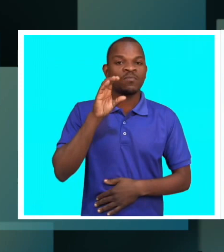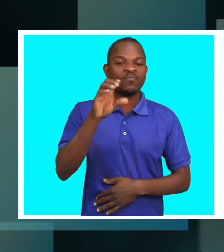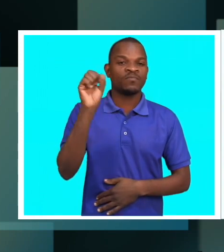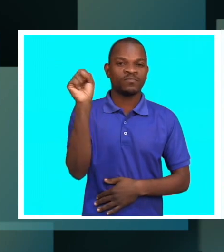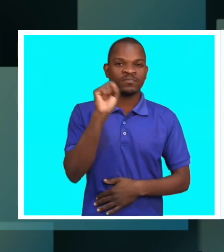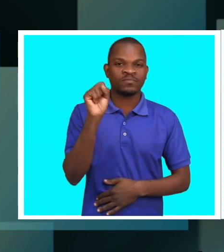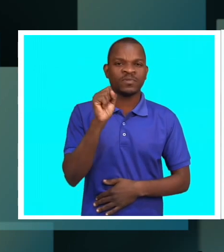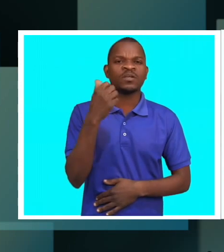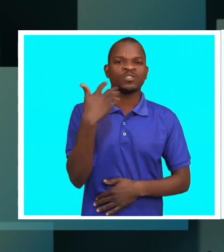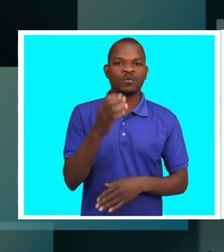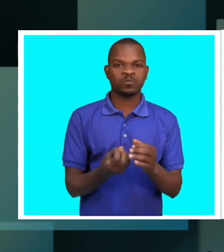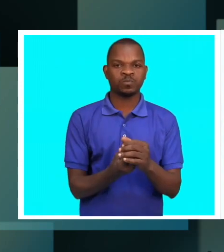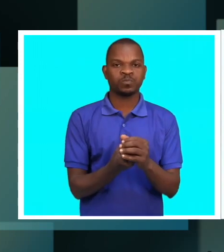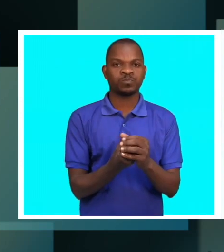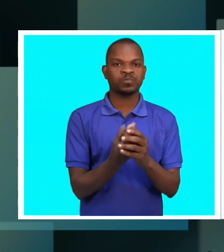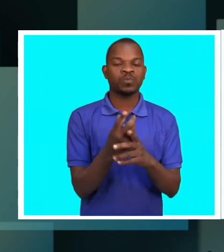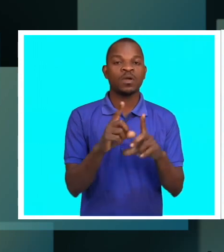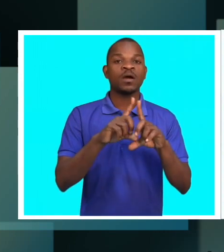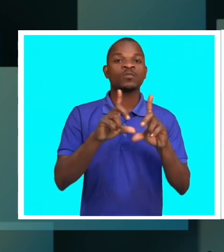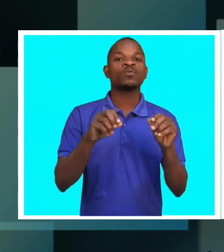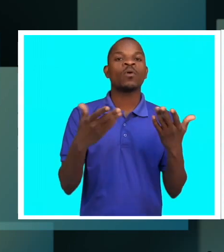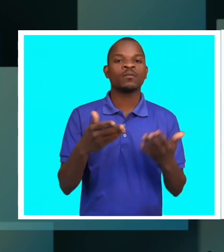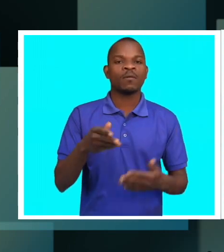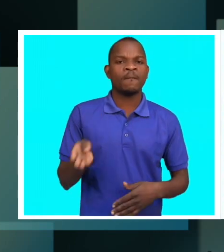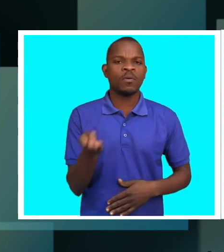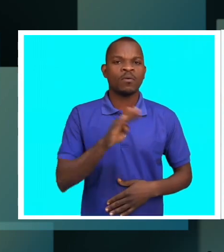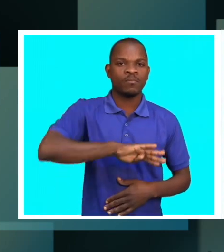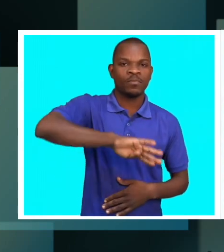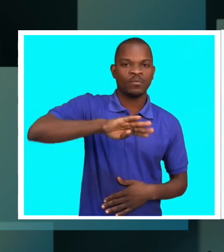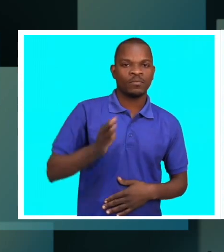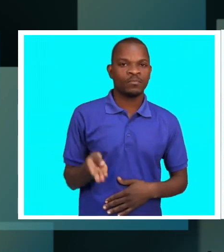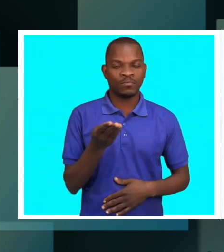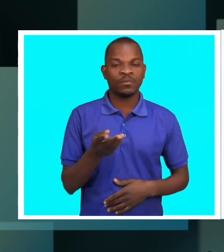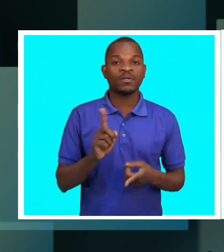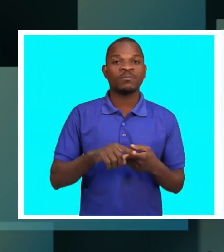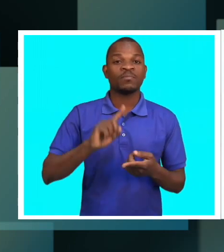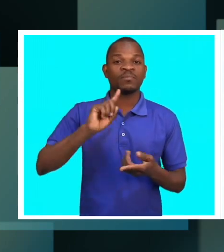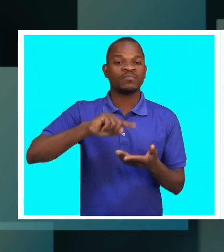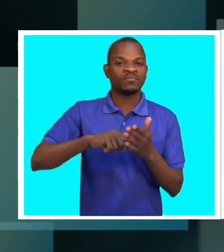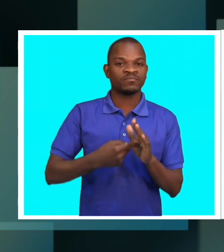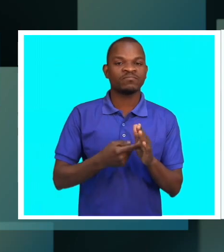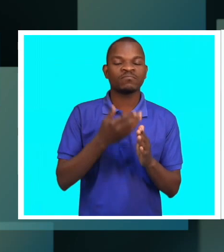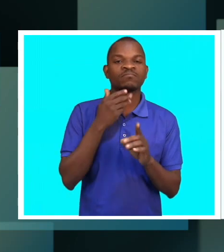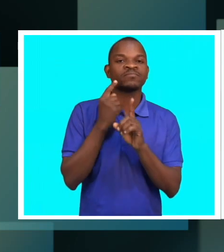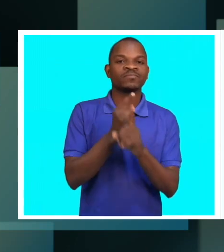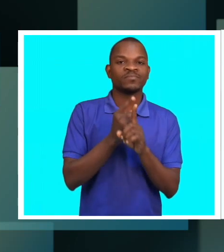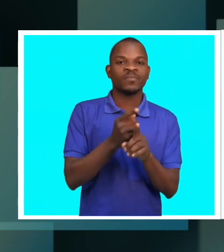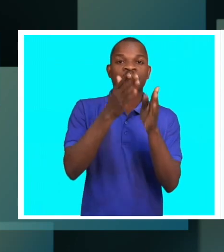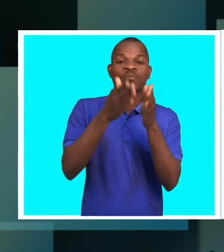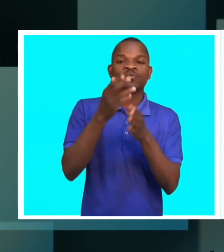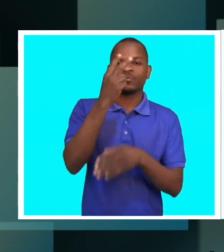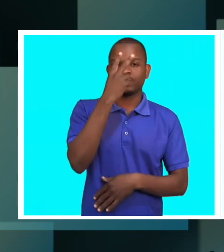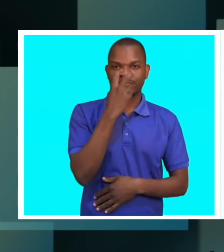com Deficiência de Sofala introduziu a modalidade de badminton, que numa primeira fase é praticada por